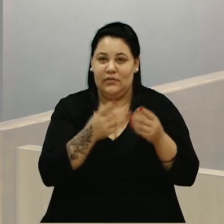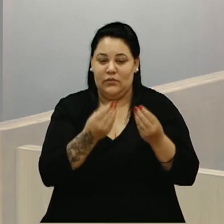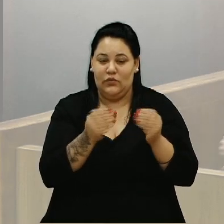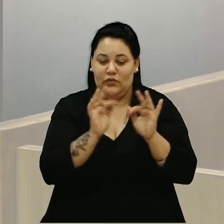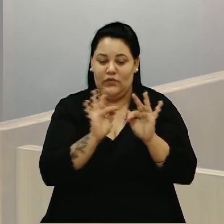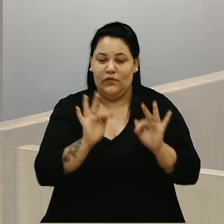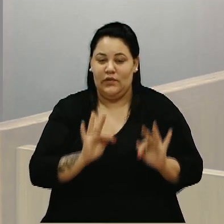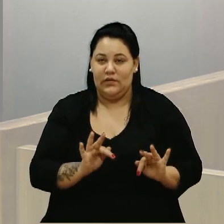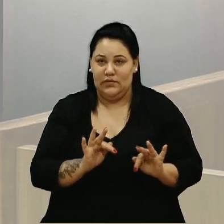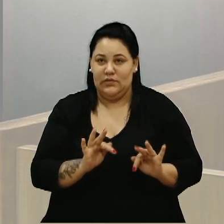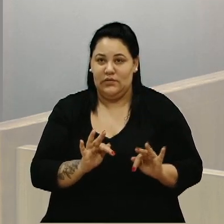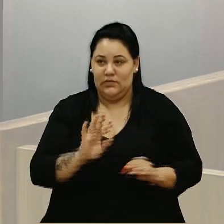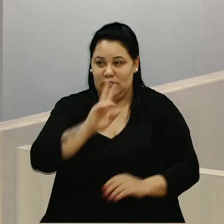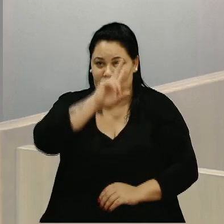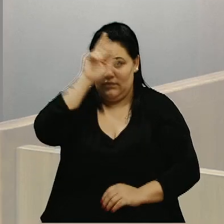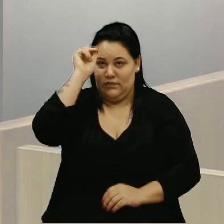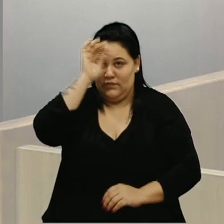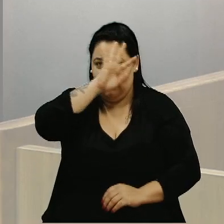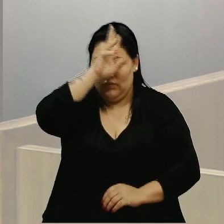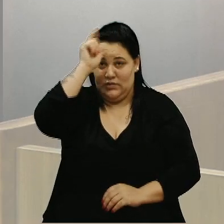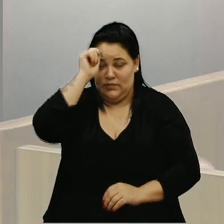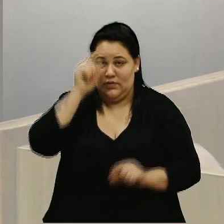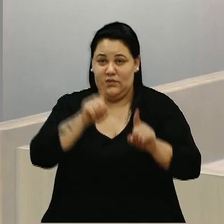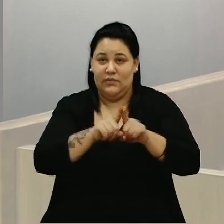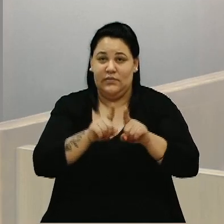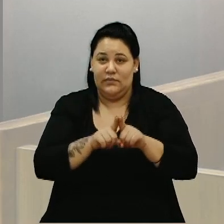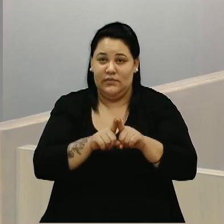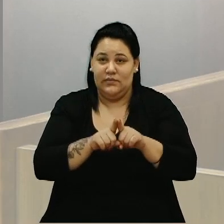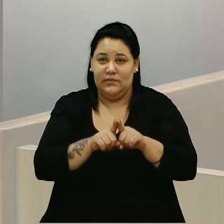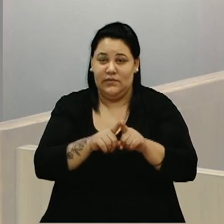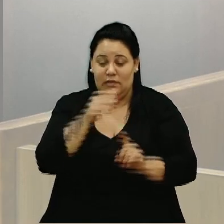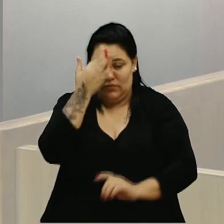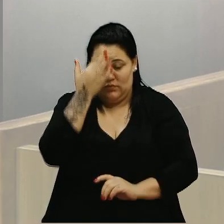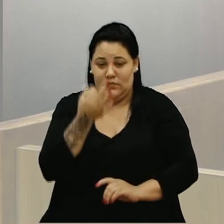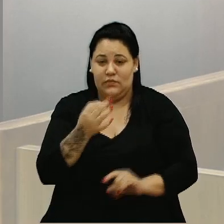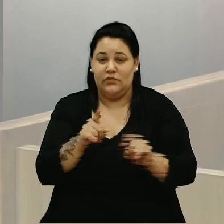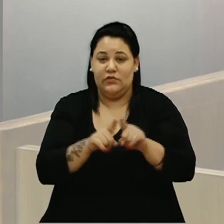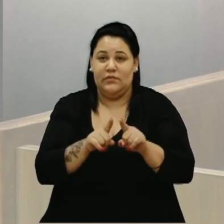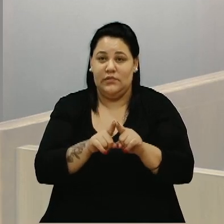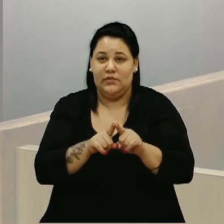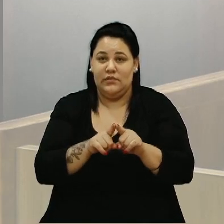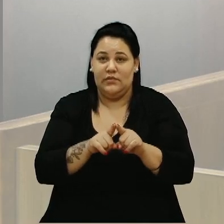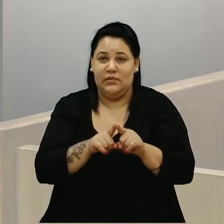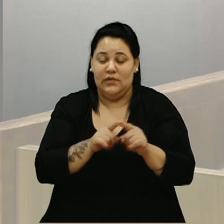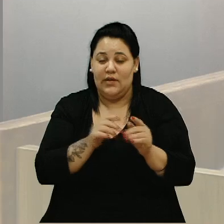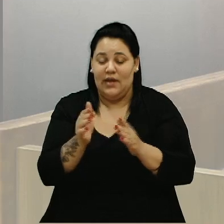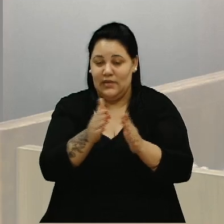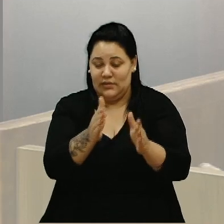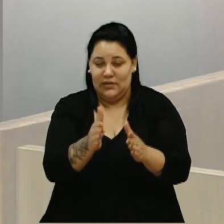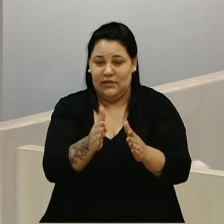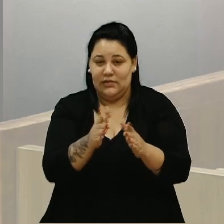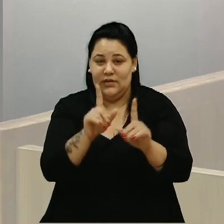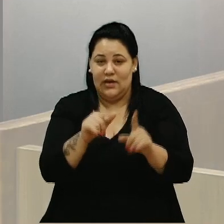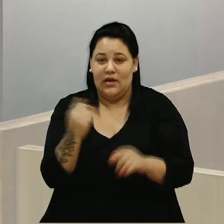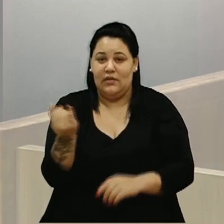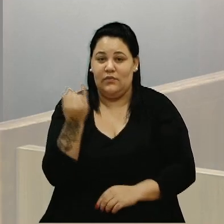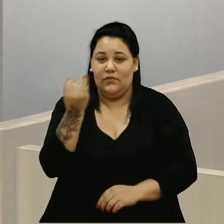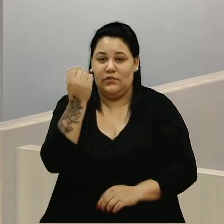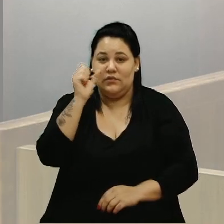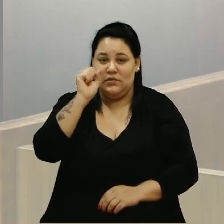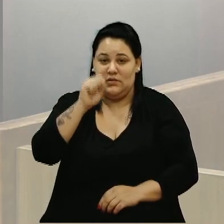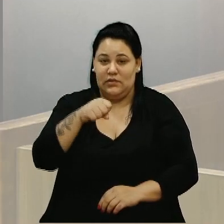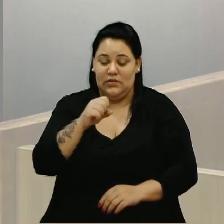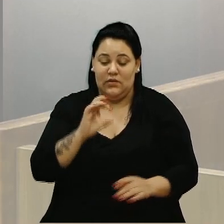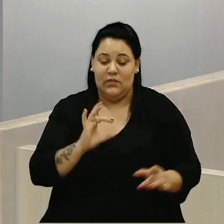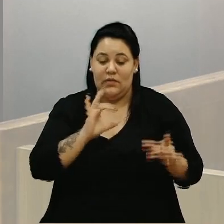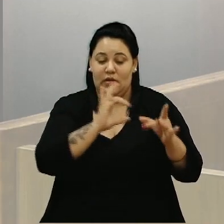que o prefeito municipal ele entende também que essa estrada é muito importante, uma